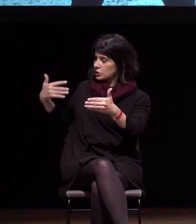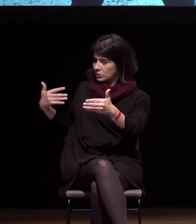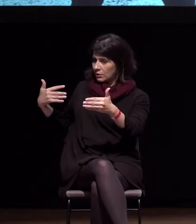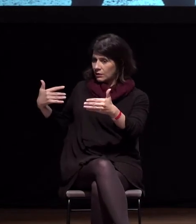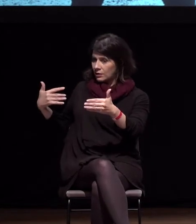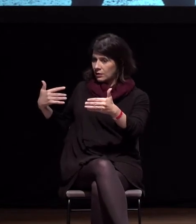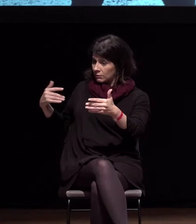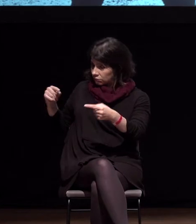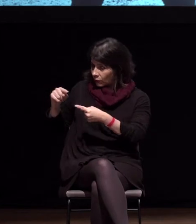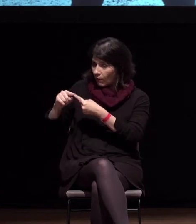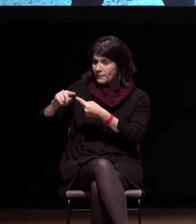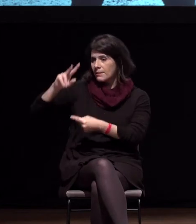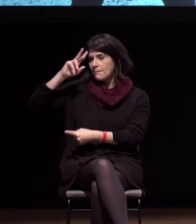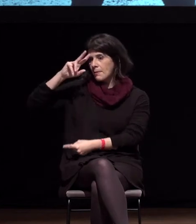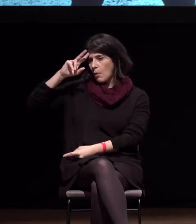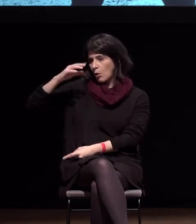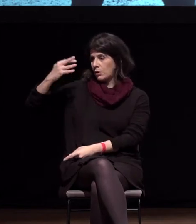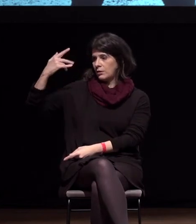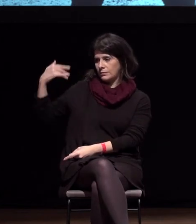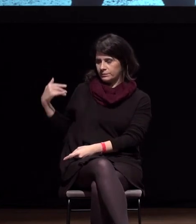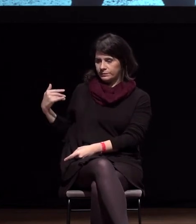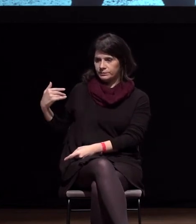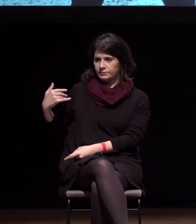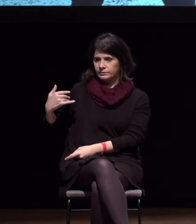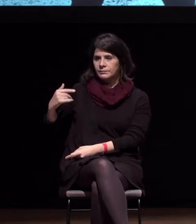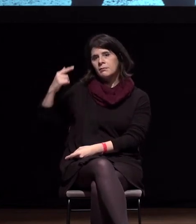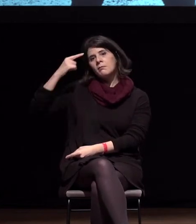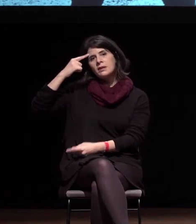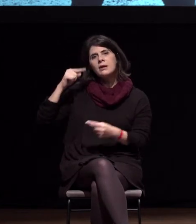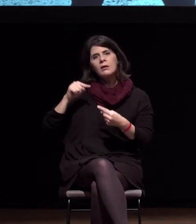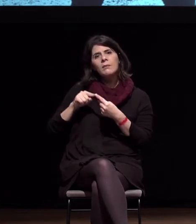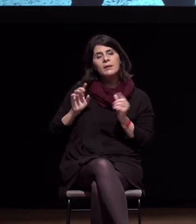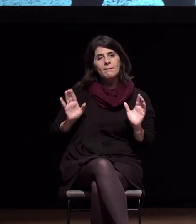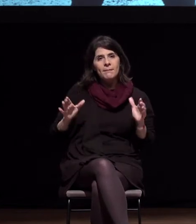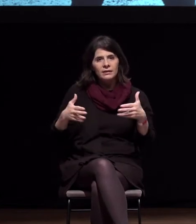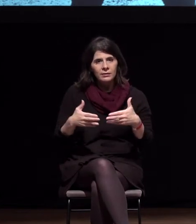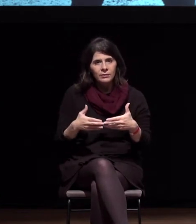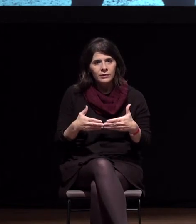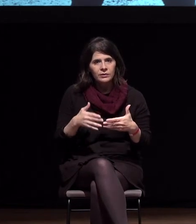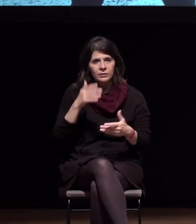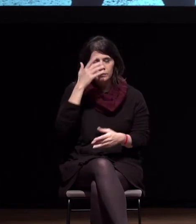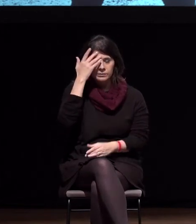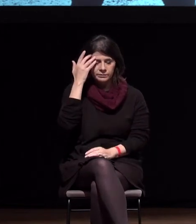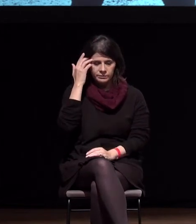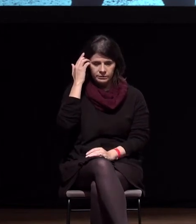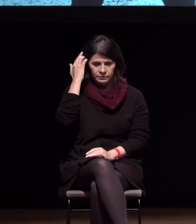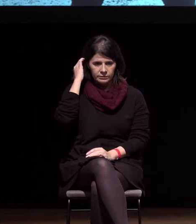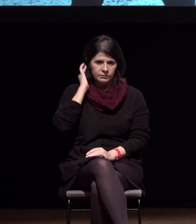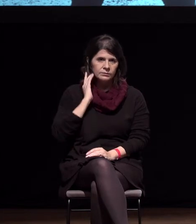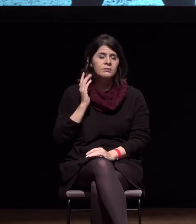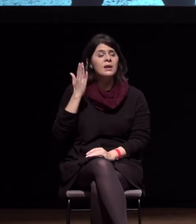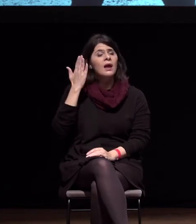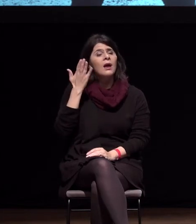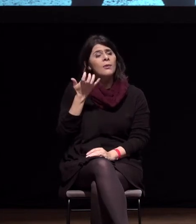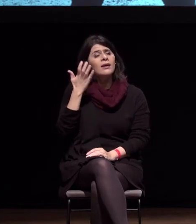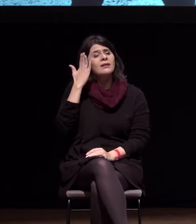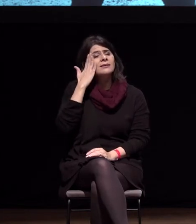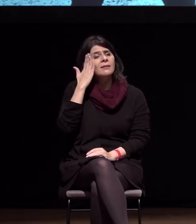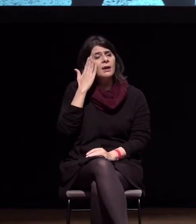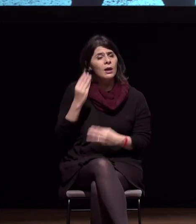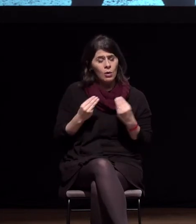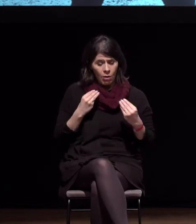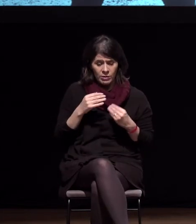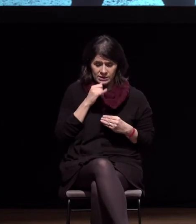com os patrimônios. Eu queria saber de onde veio, assim, qual foi o start para vocês chegarem nessa questão da memória e